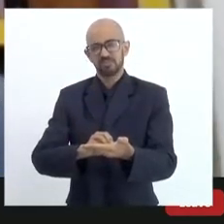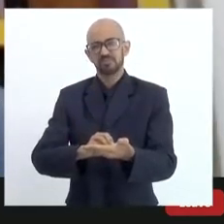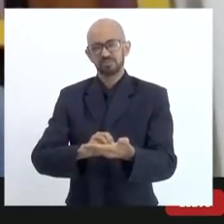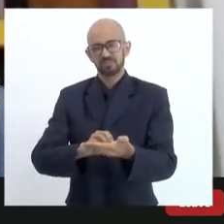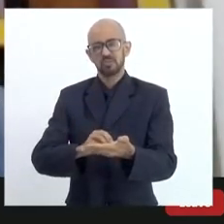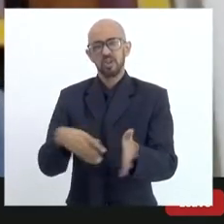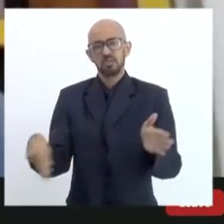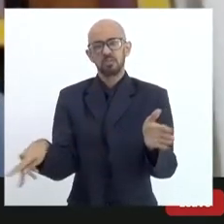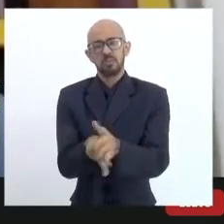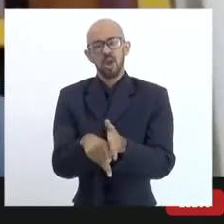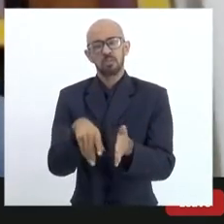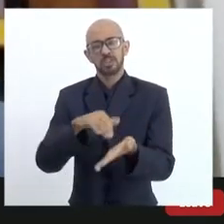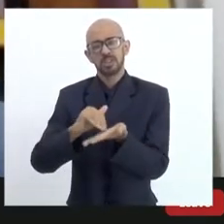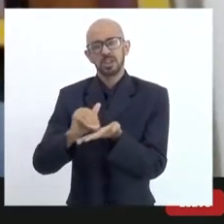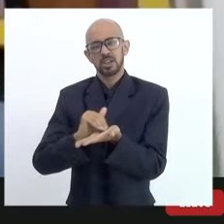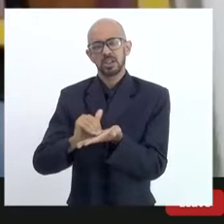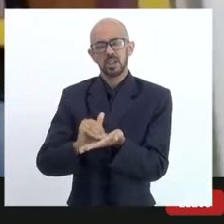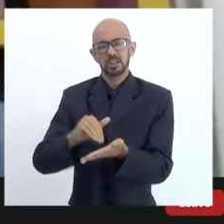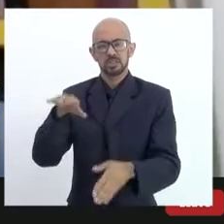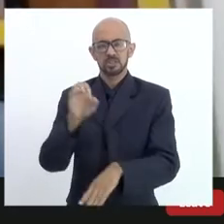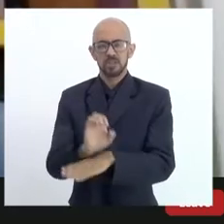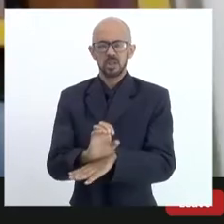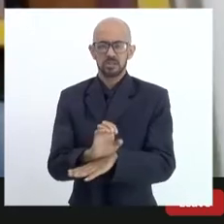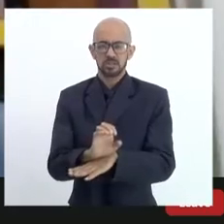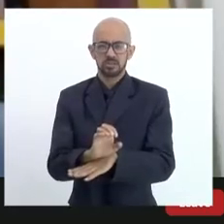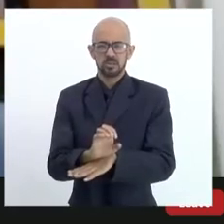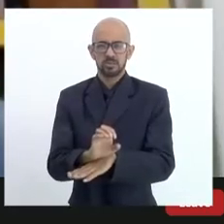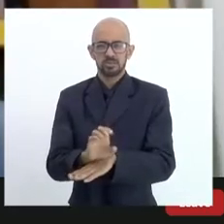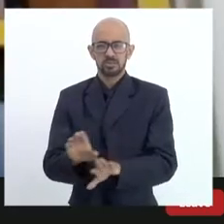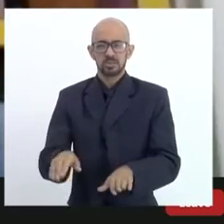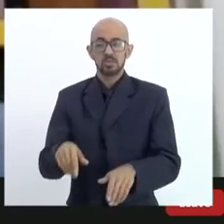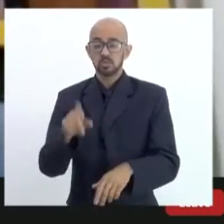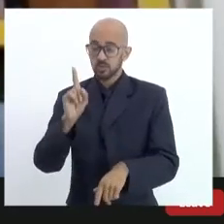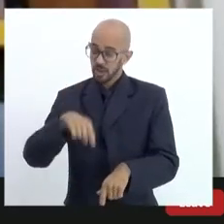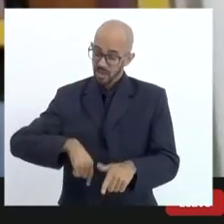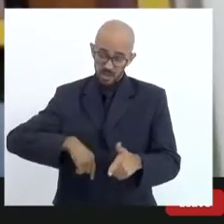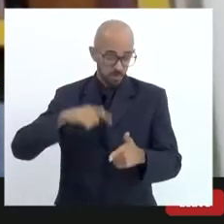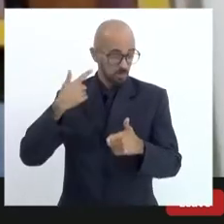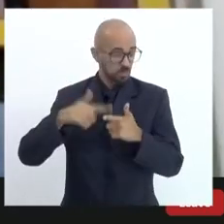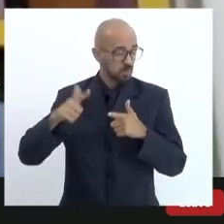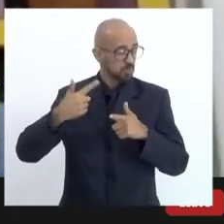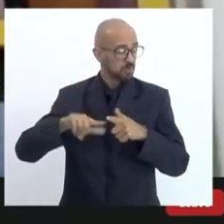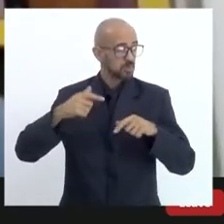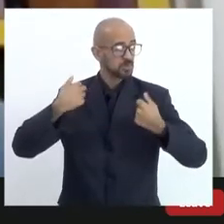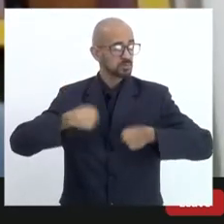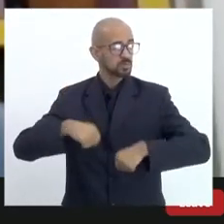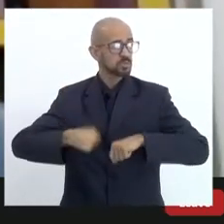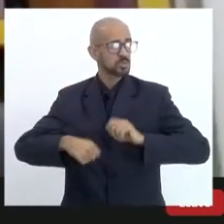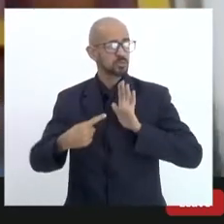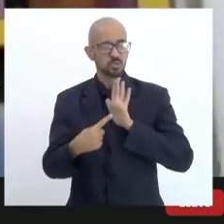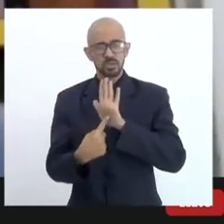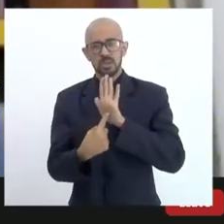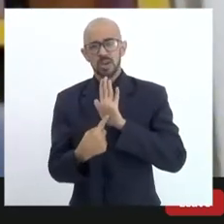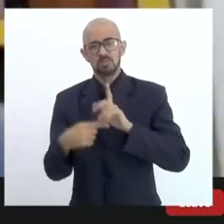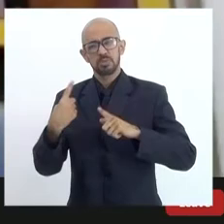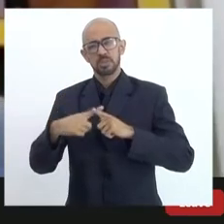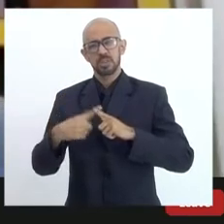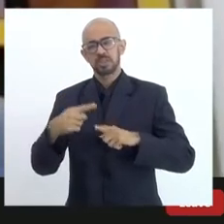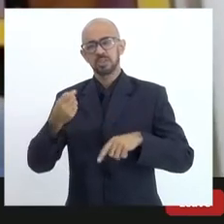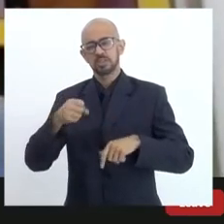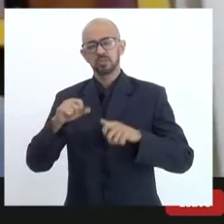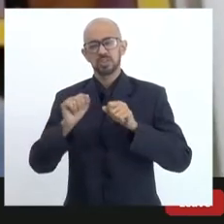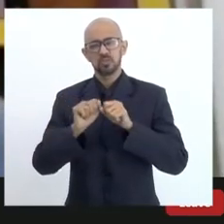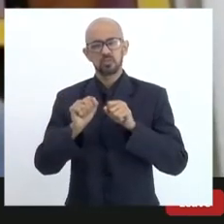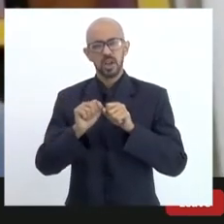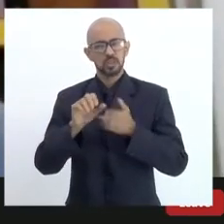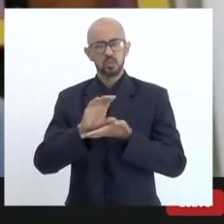própria secretaria do qual eles estão instalados. Essa é uma questão que nós temos que observar. Porque se você faz um conselho, obviamente,